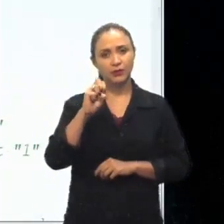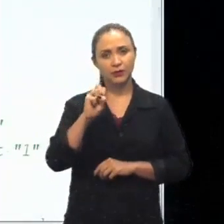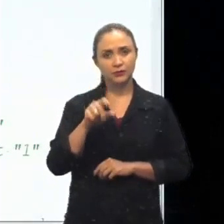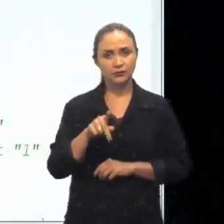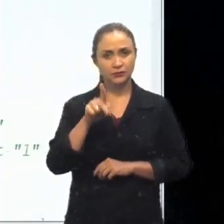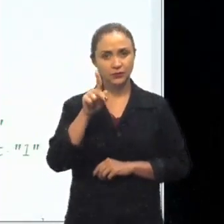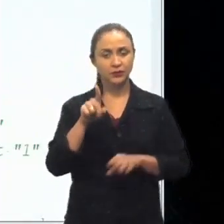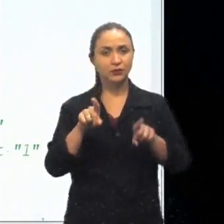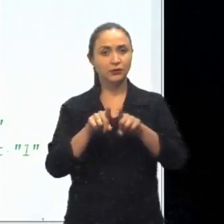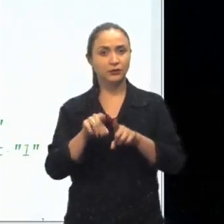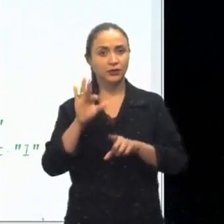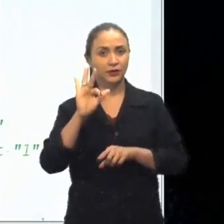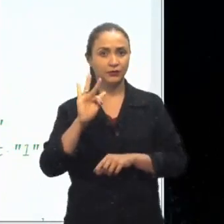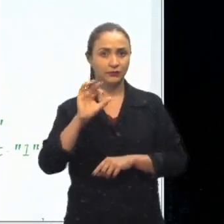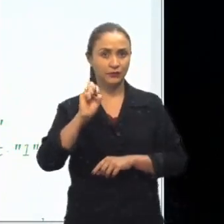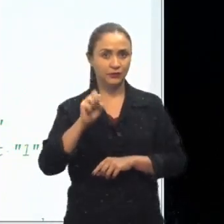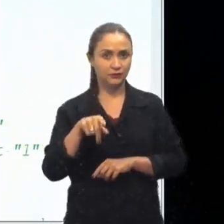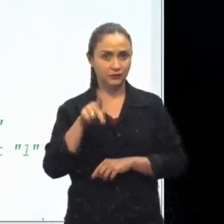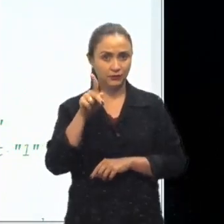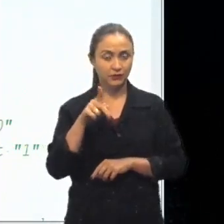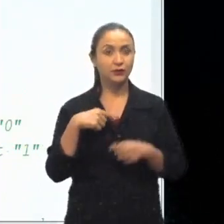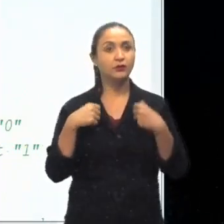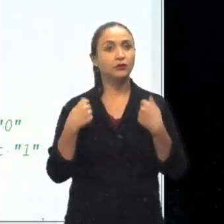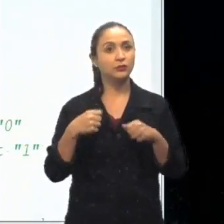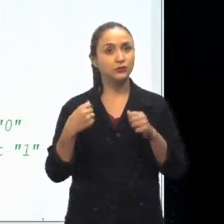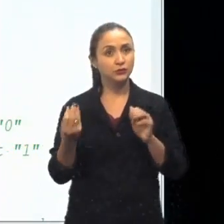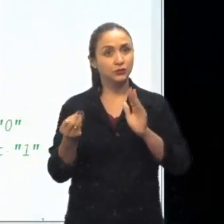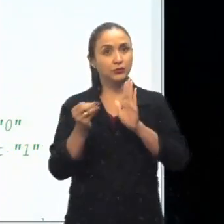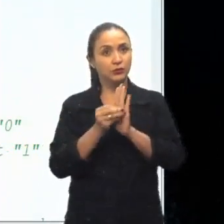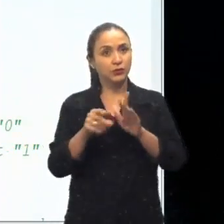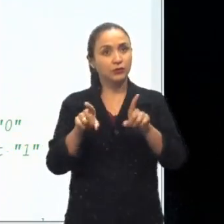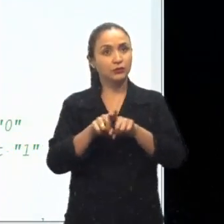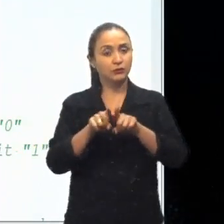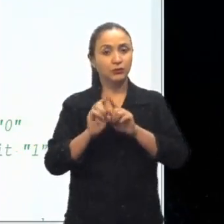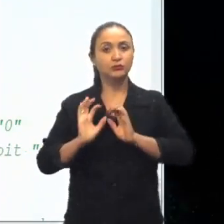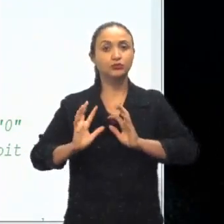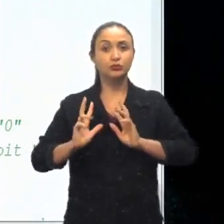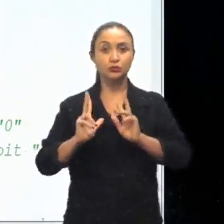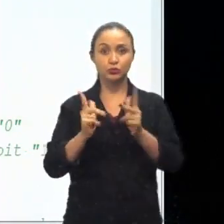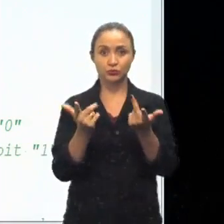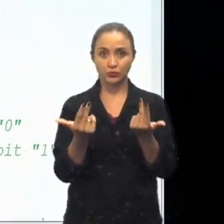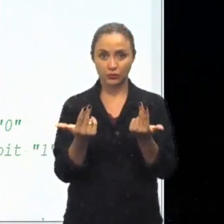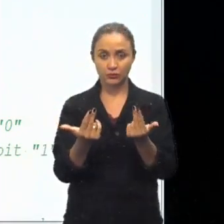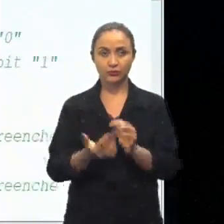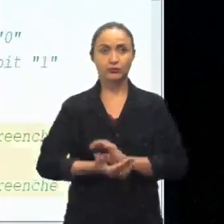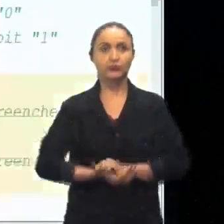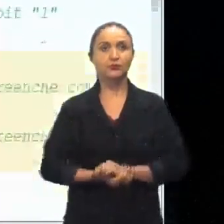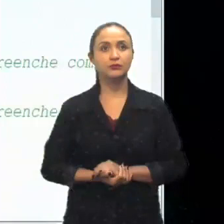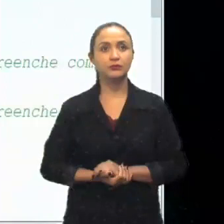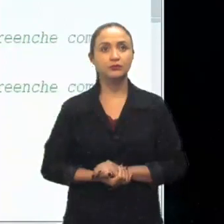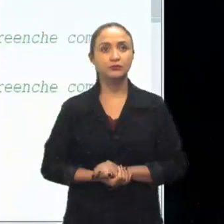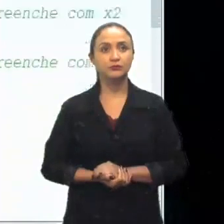FSK, eu também tenho que colocar para ficar todo mundo igual.